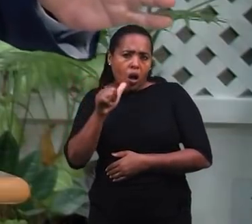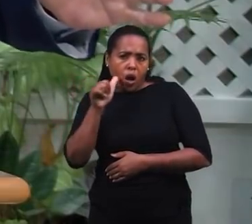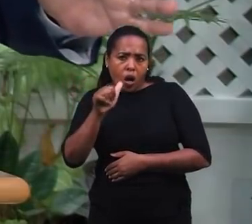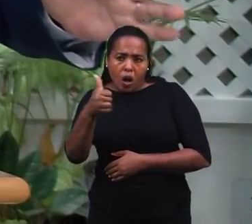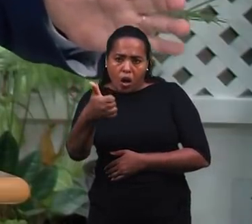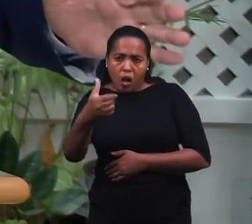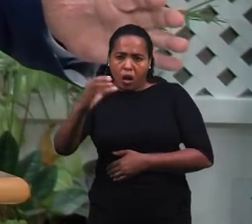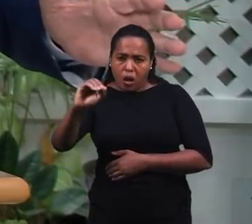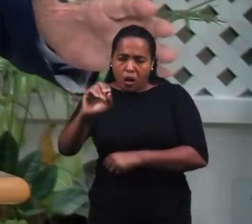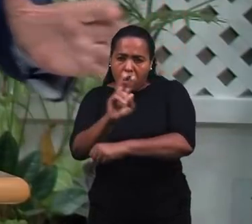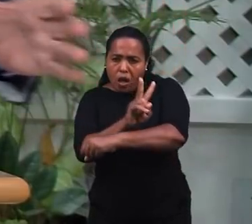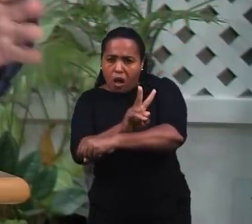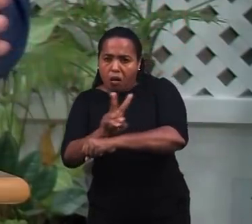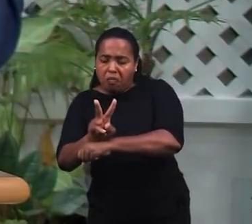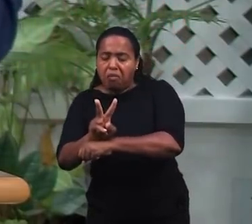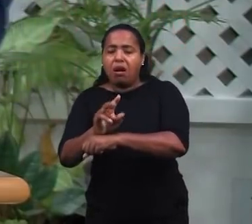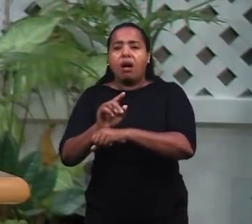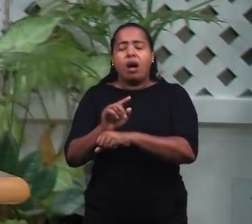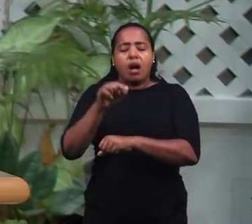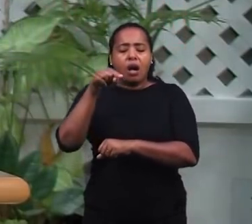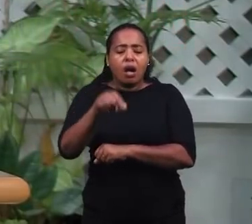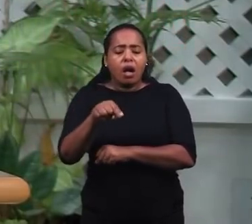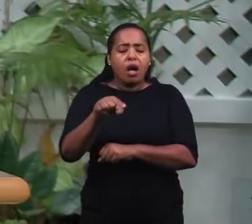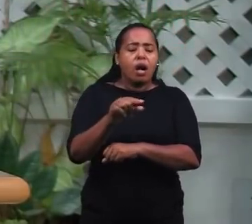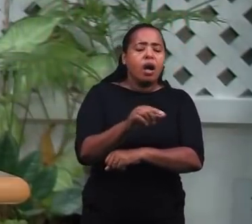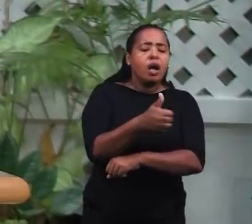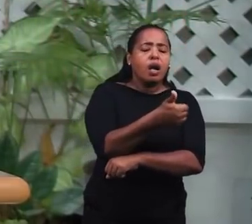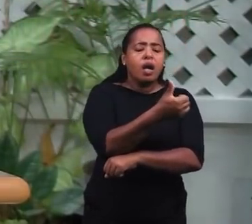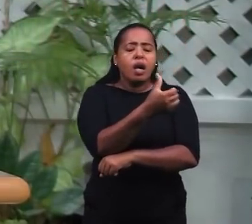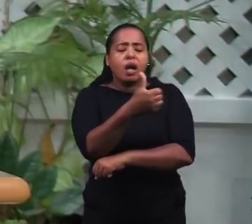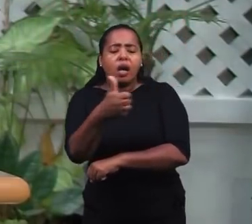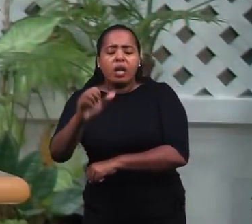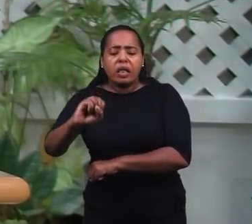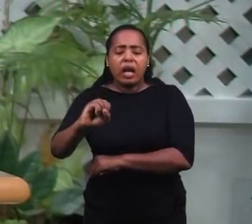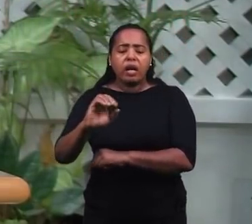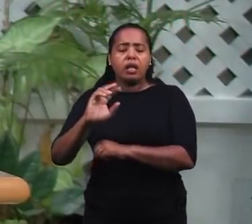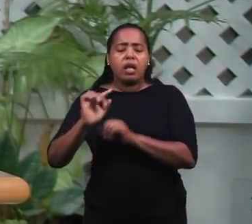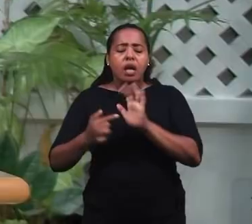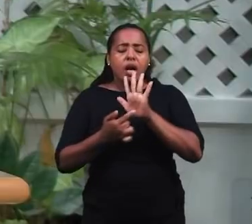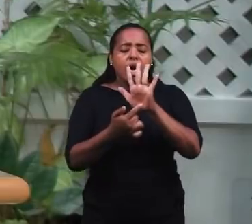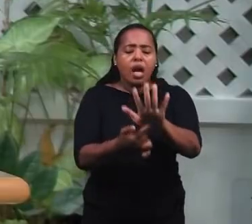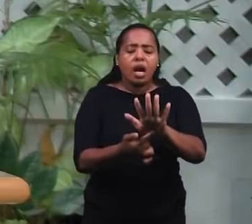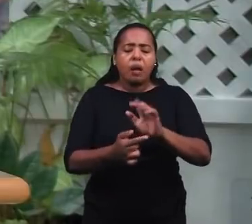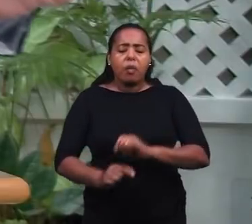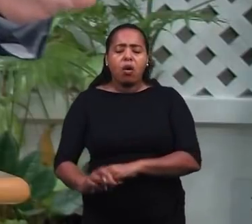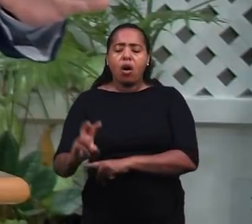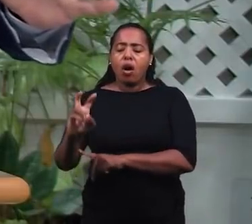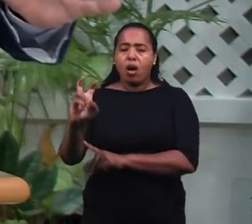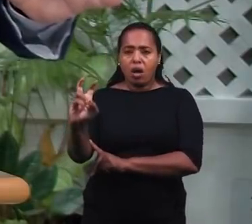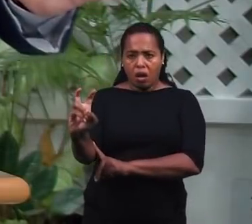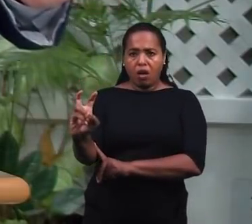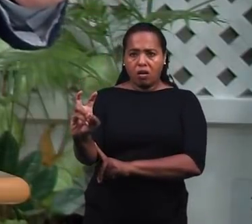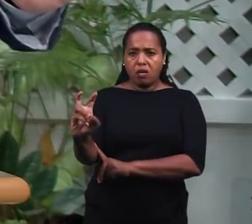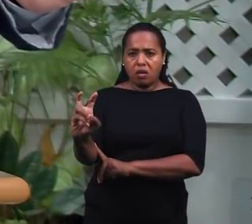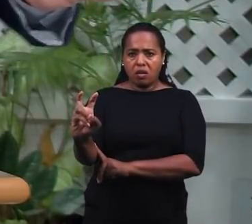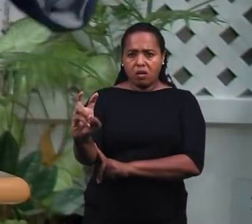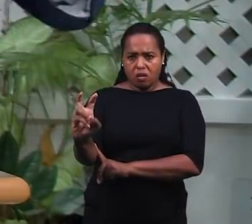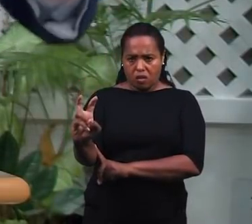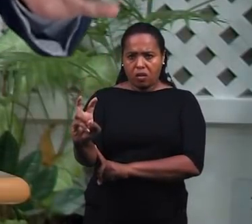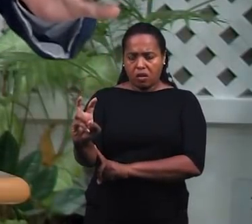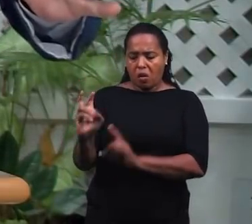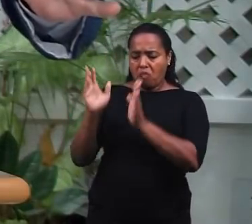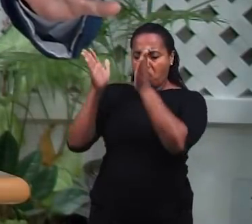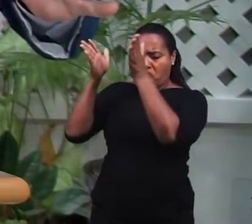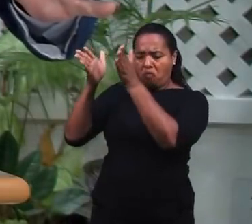No meio das 10 virgens, ele mostra que, naquele número completo, 10, 5